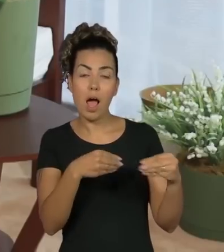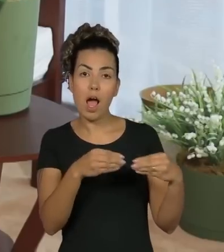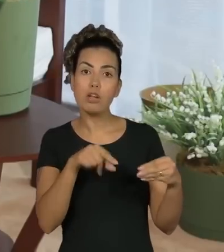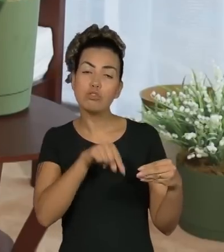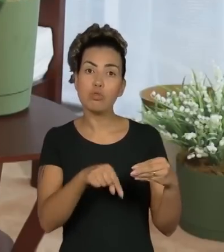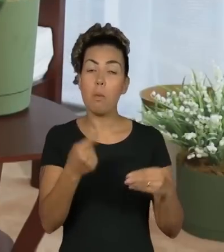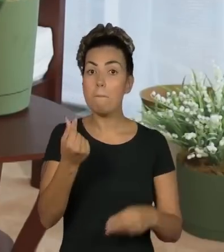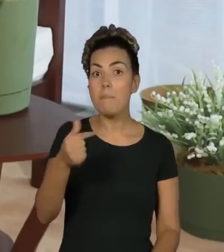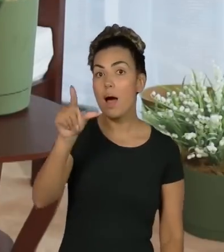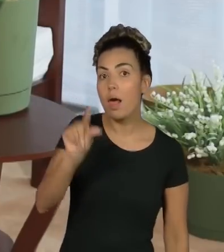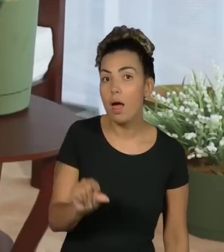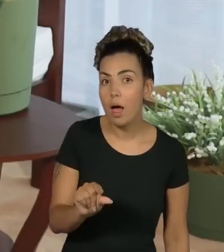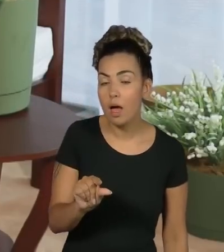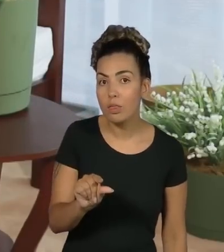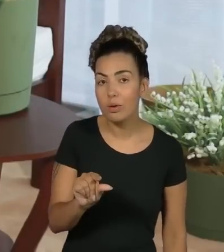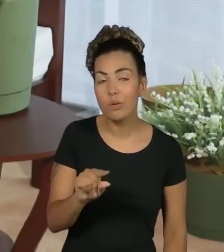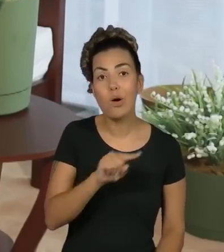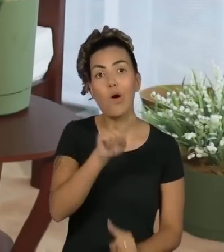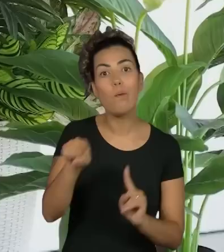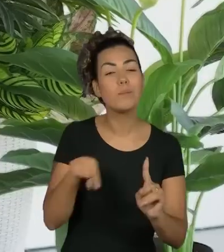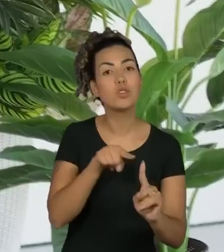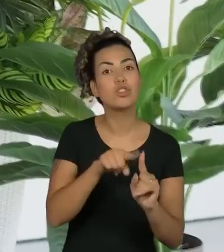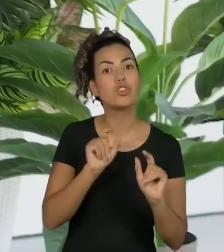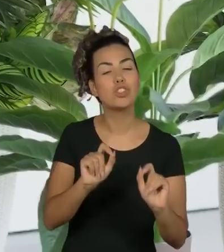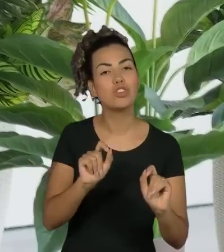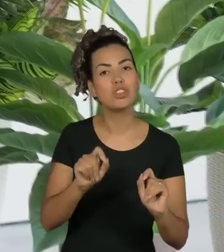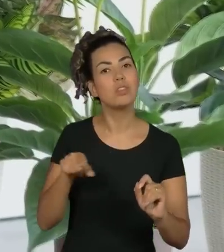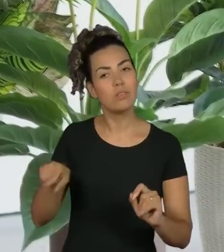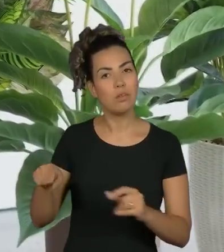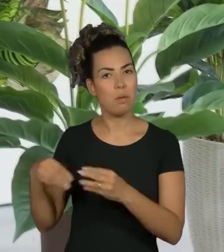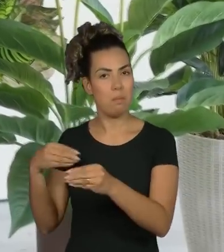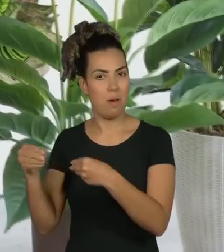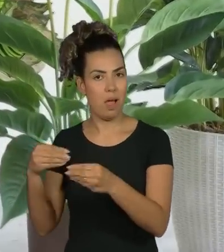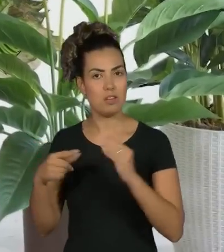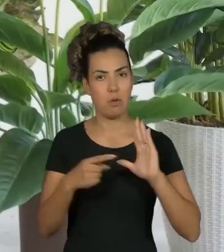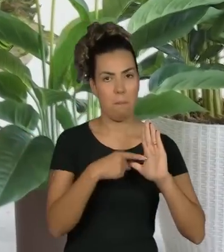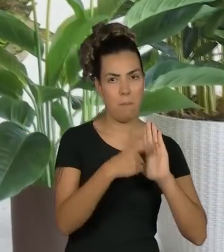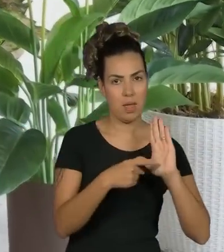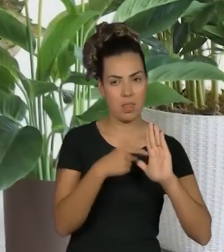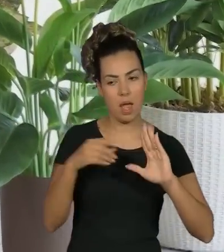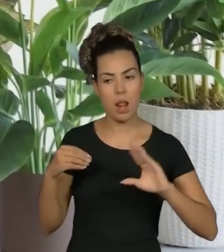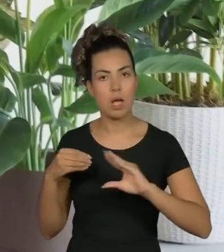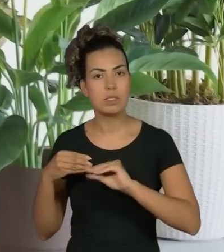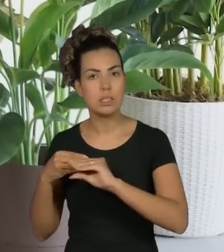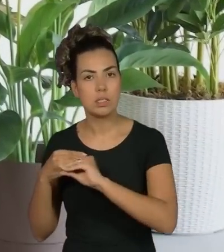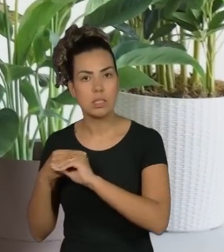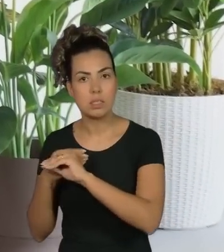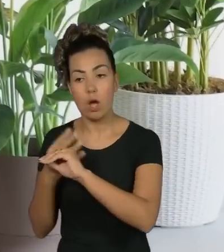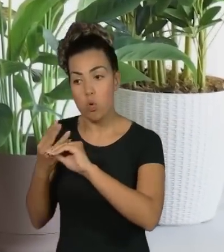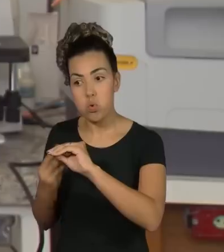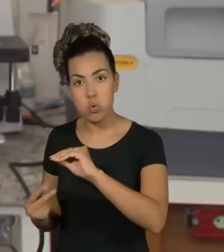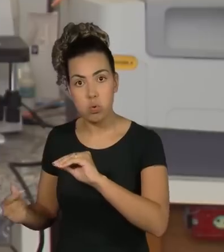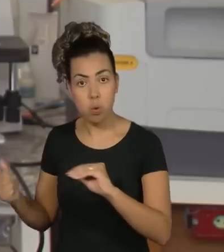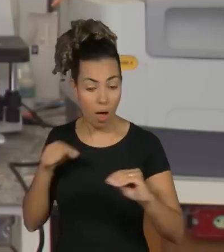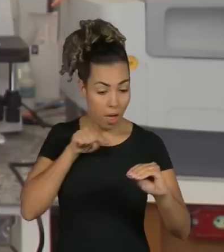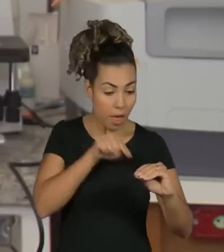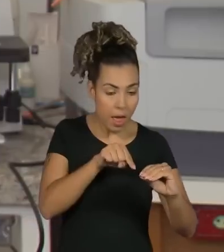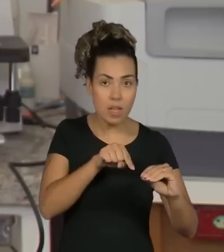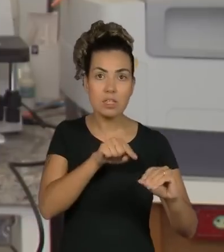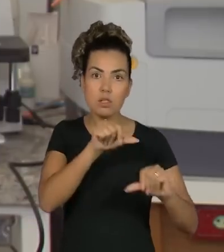baixo custo, onde micro-organismos podem transformar esses plásticos em compostos de interesse. Pode